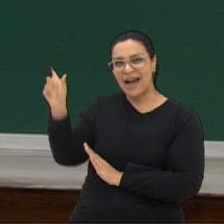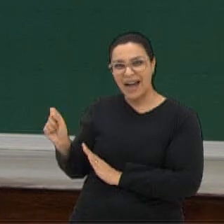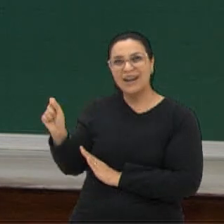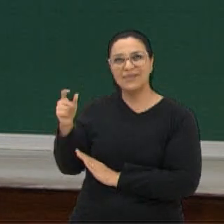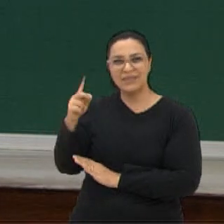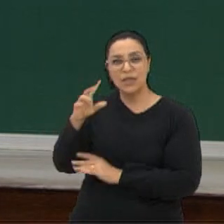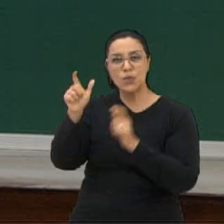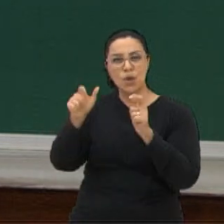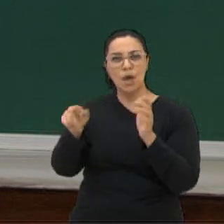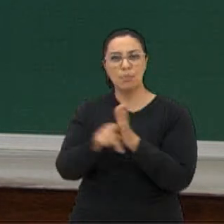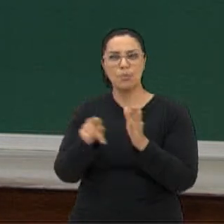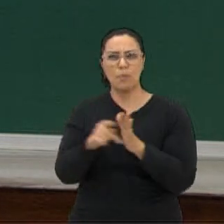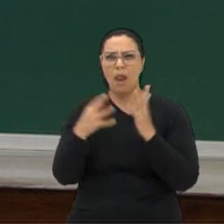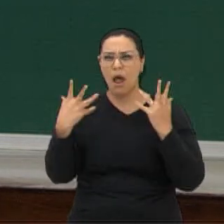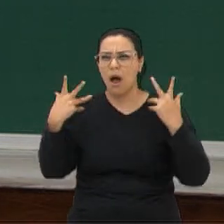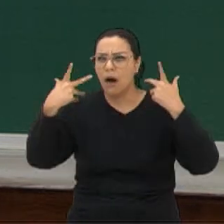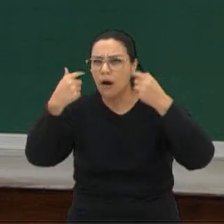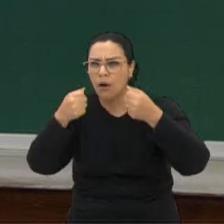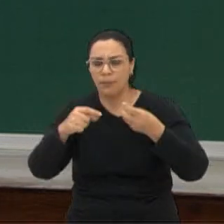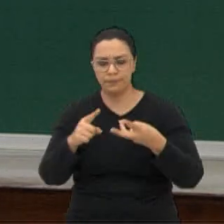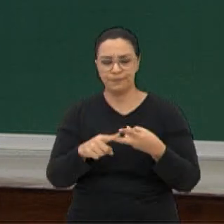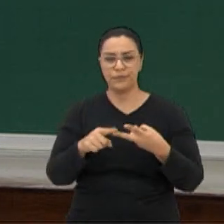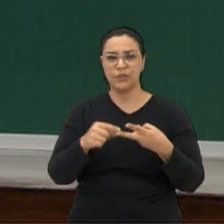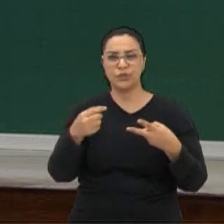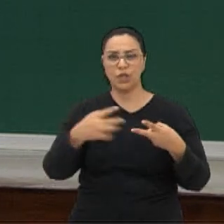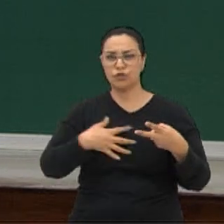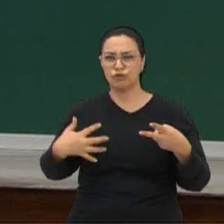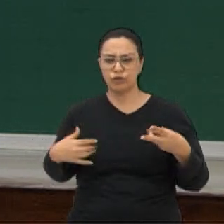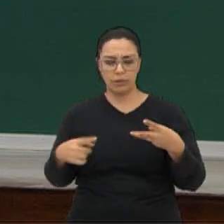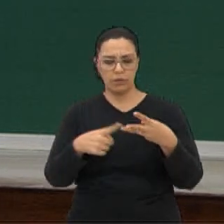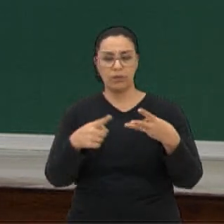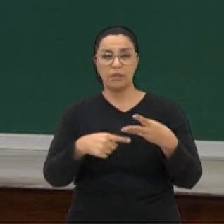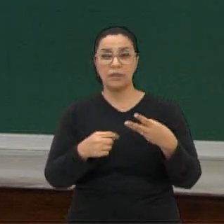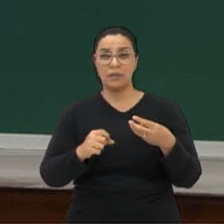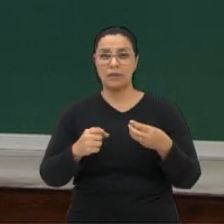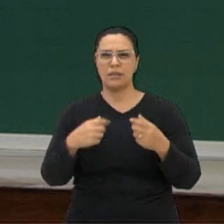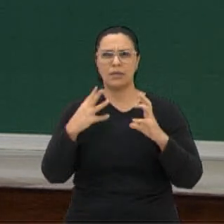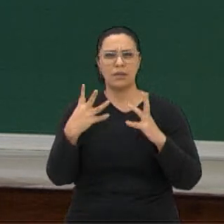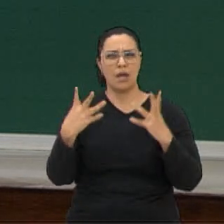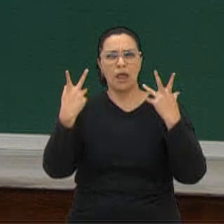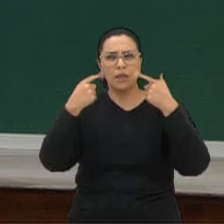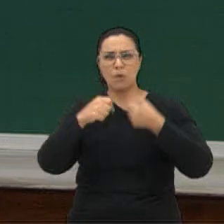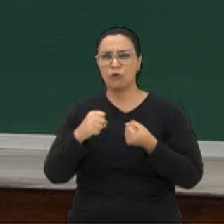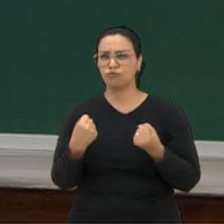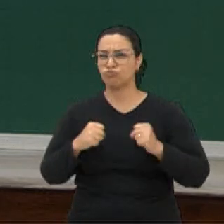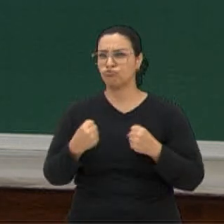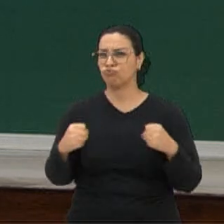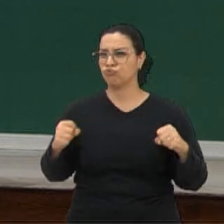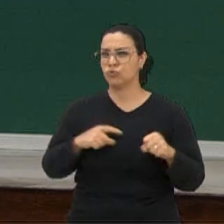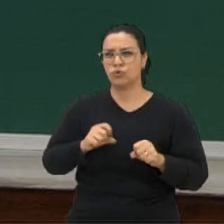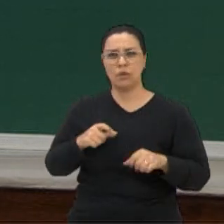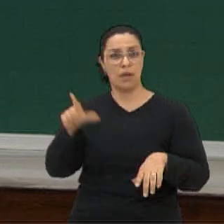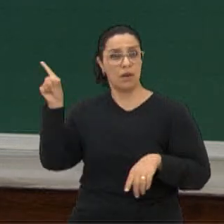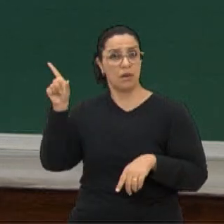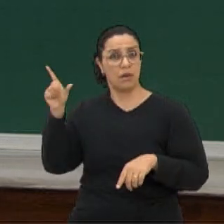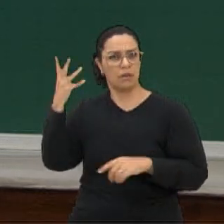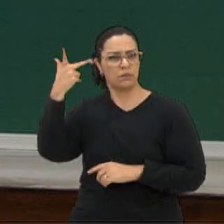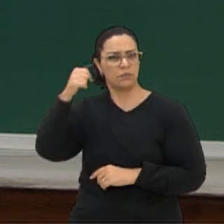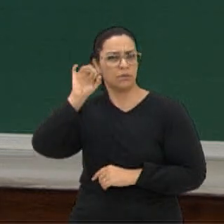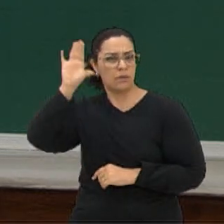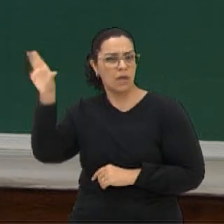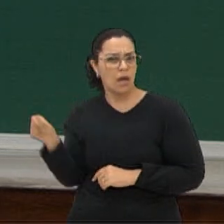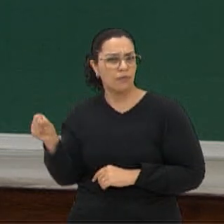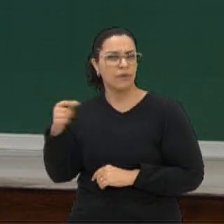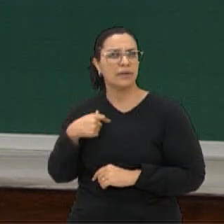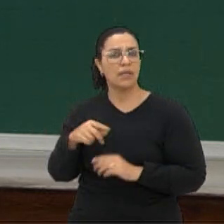africanas, lugares onde vivem leões, tigres, animais de grande porte. Então tem essa imagem.